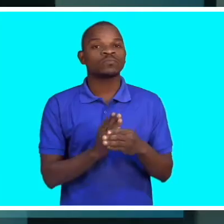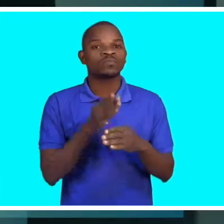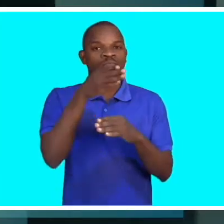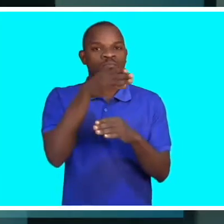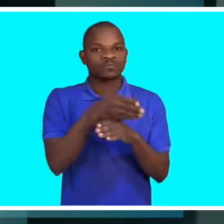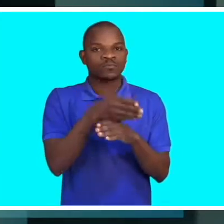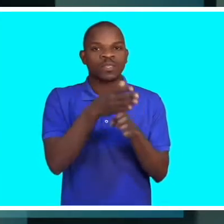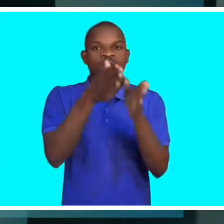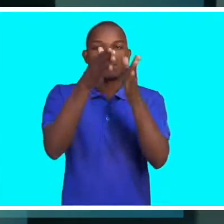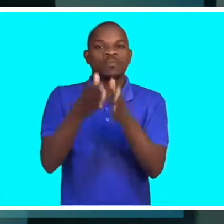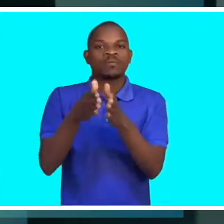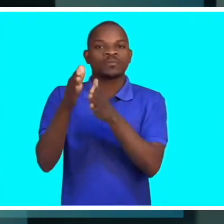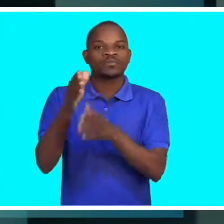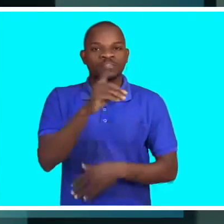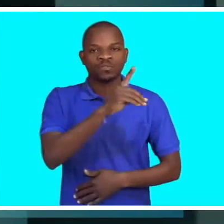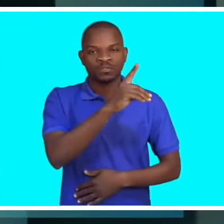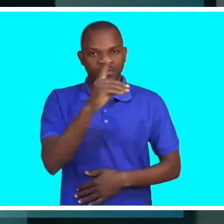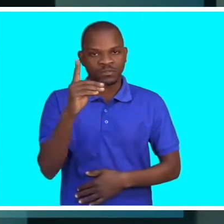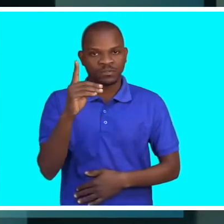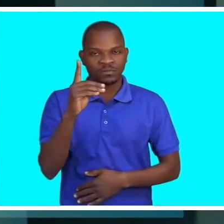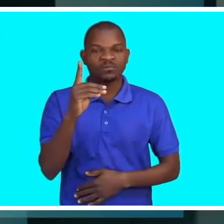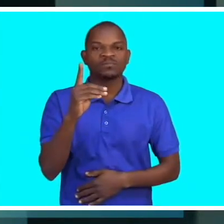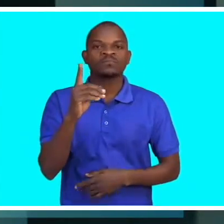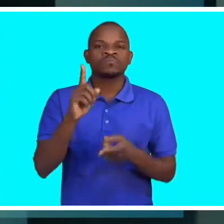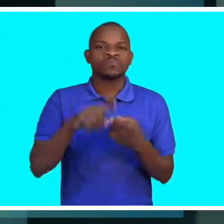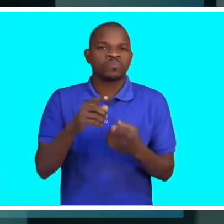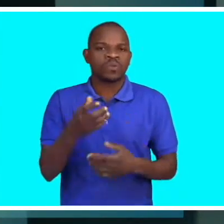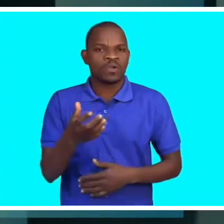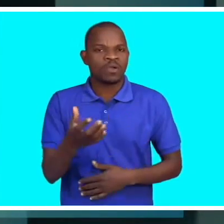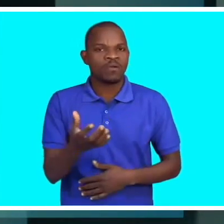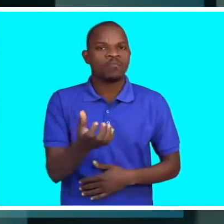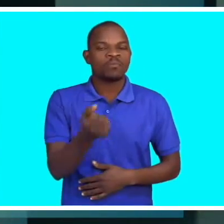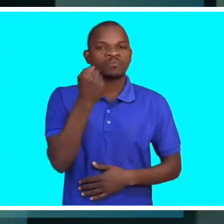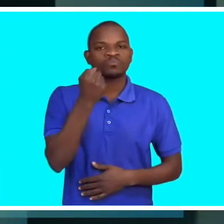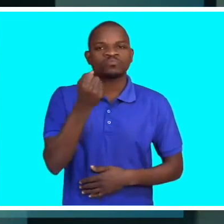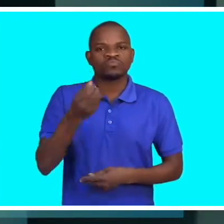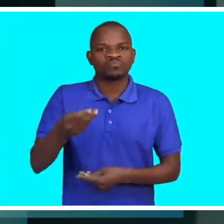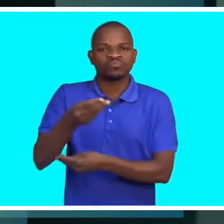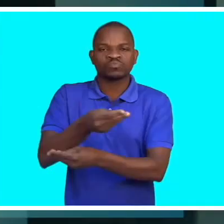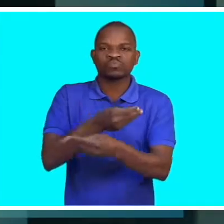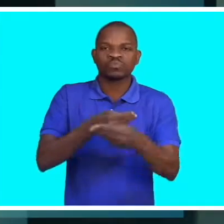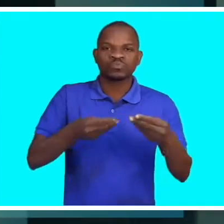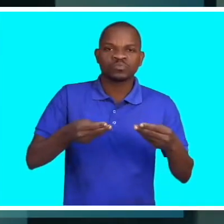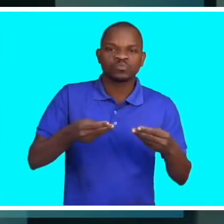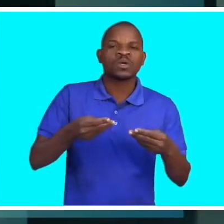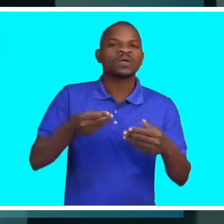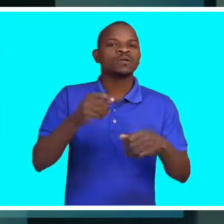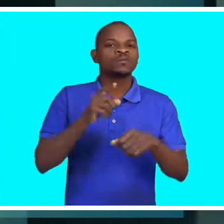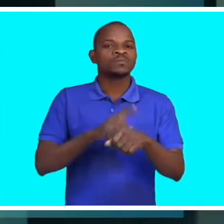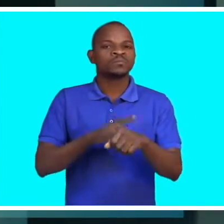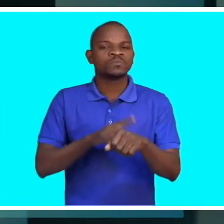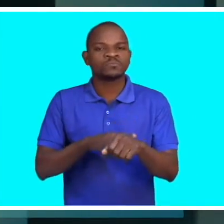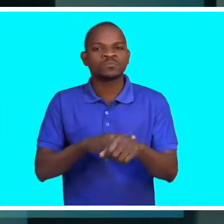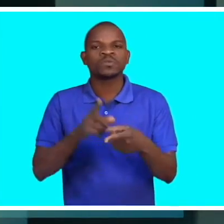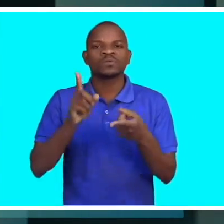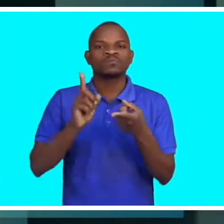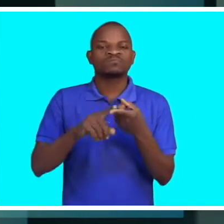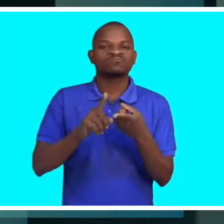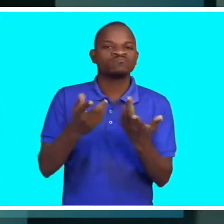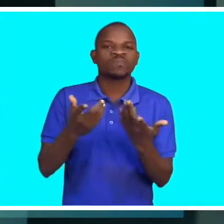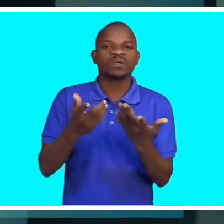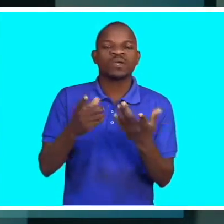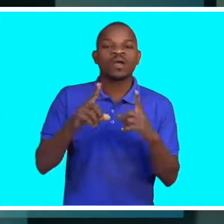uma saída para uma pessoa portadora de deficiência poder partilhar o seu momento, o